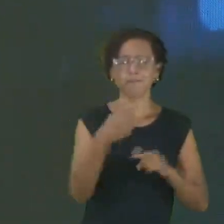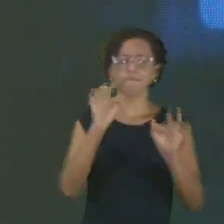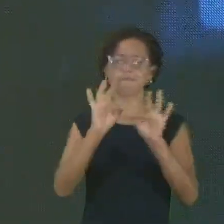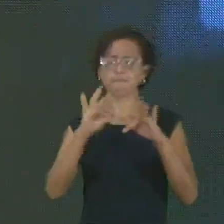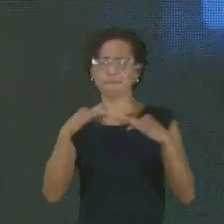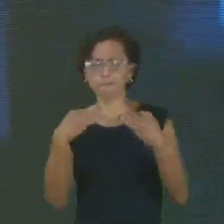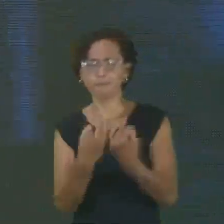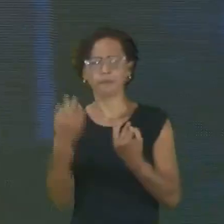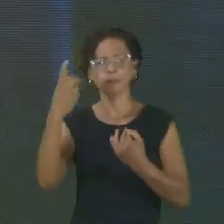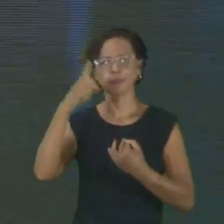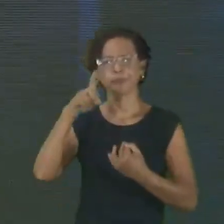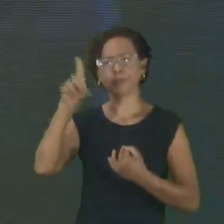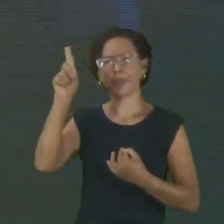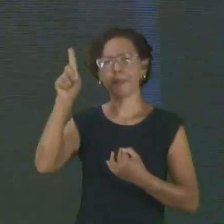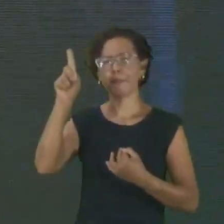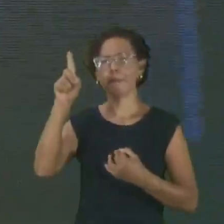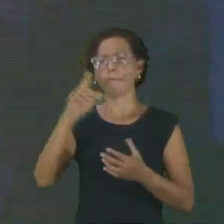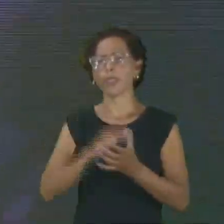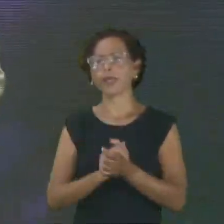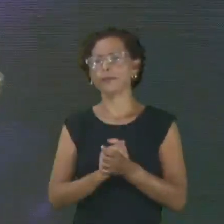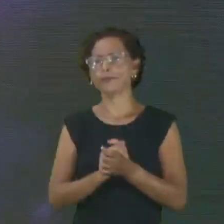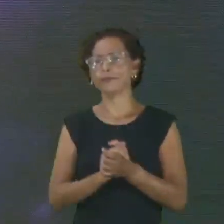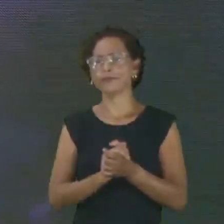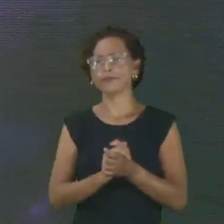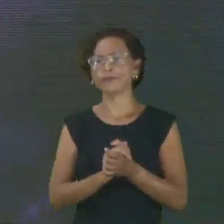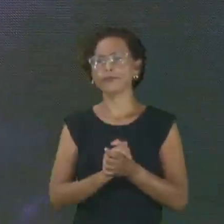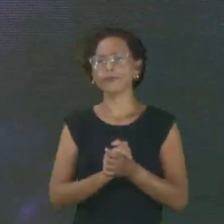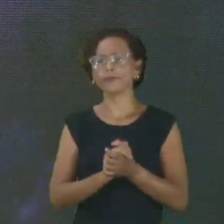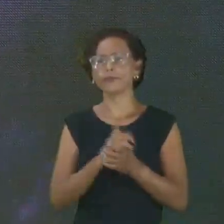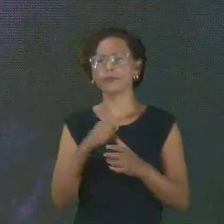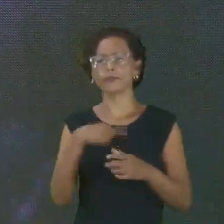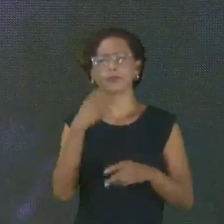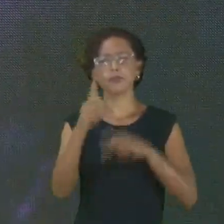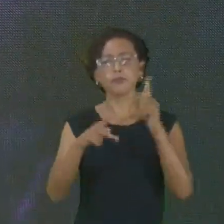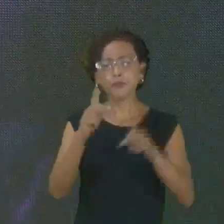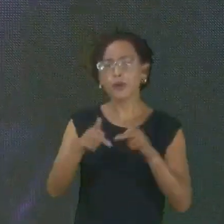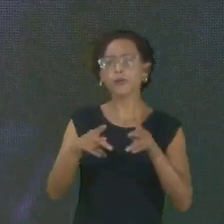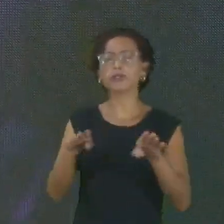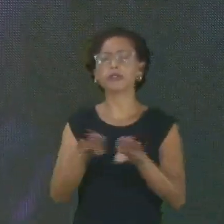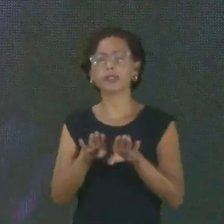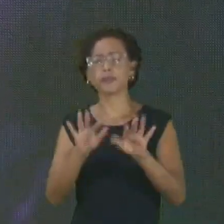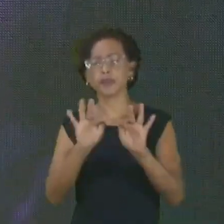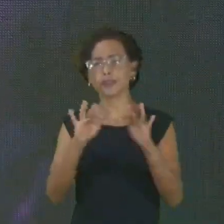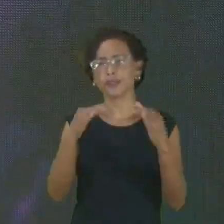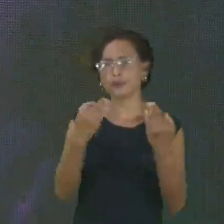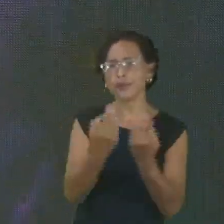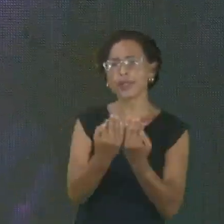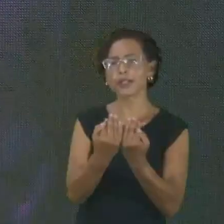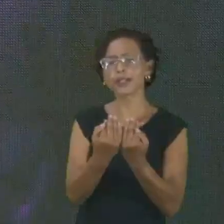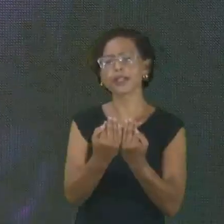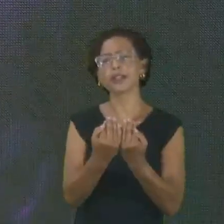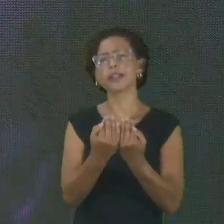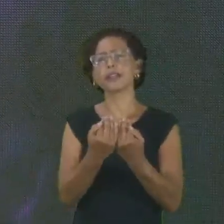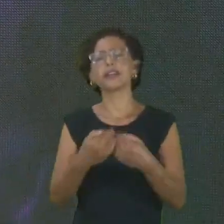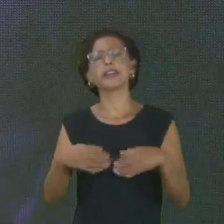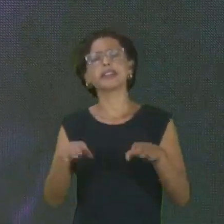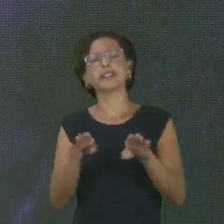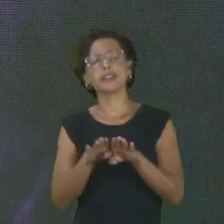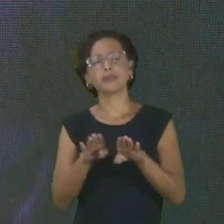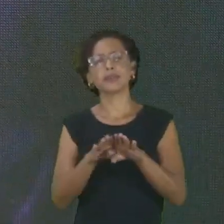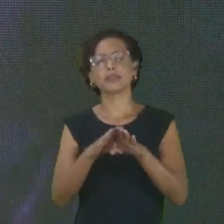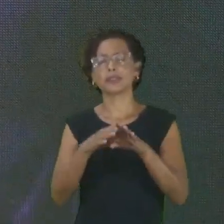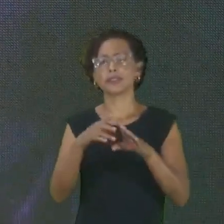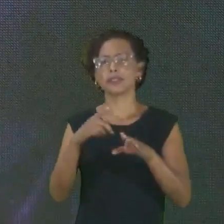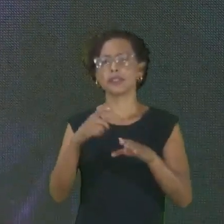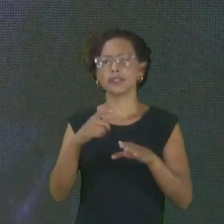somos família. Aí Paulo usa uma parábola linda, maravilhosa, e diz que nós somos edifício